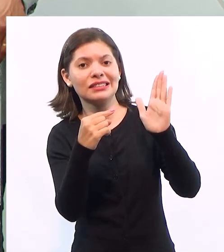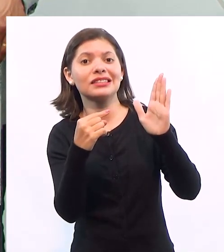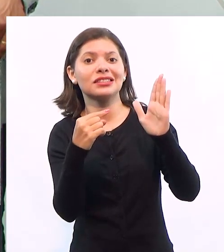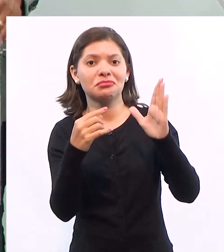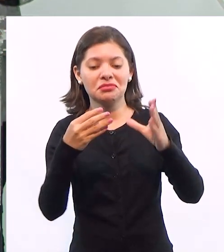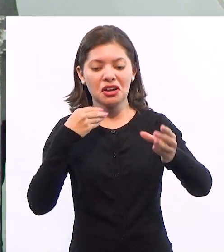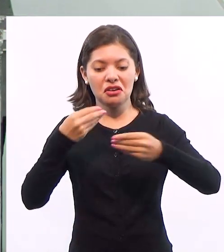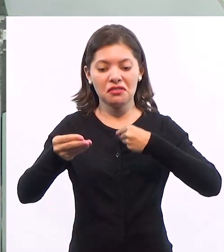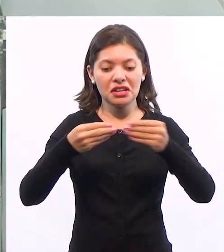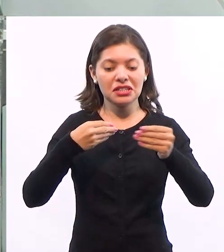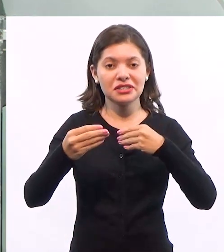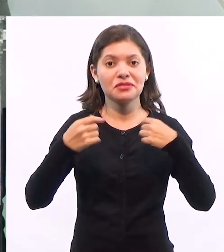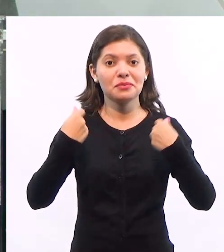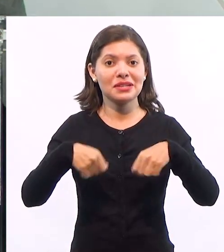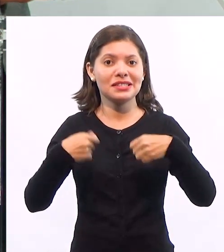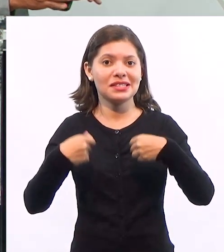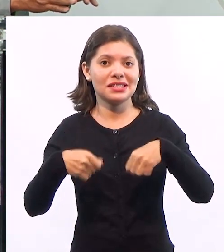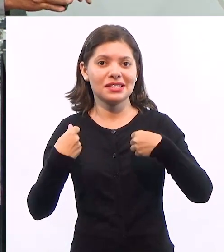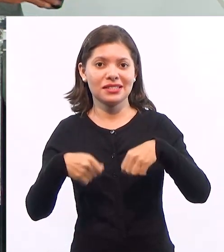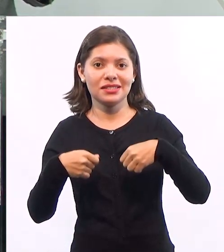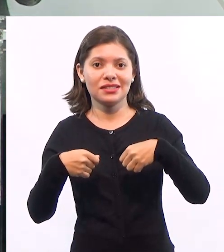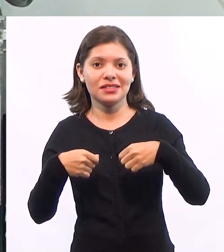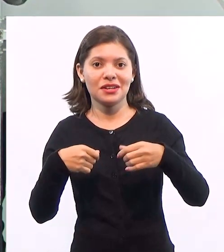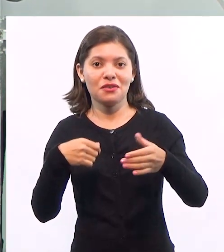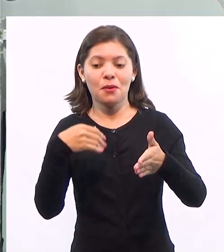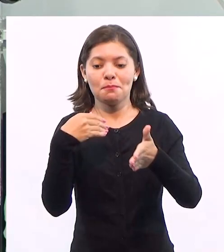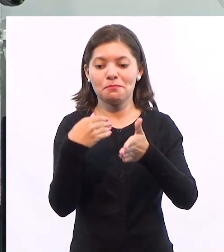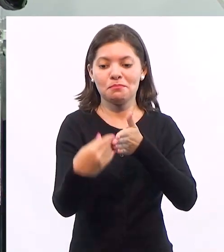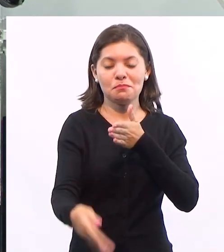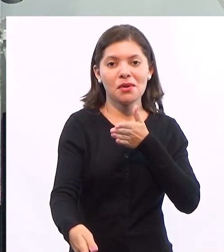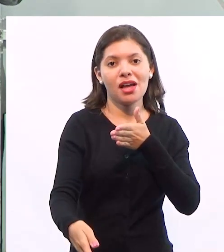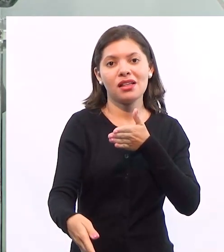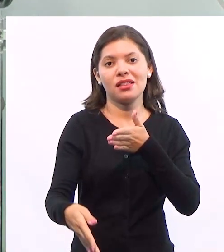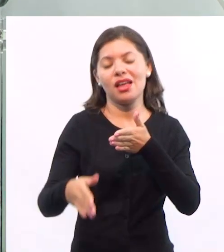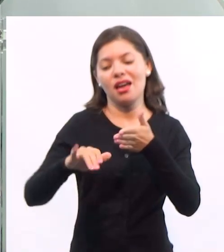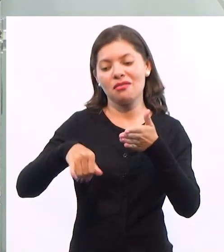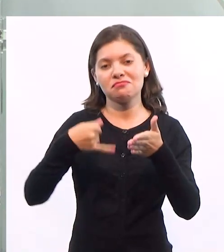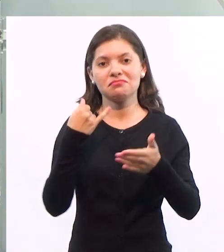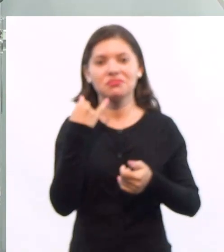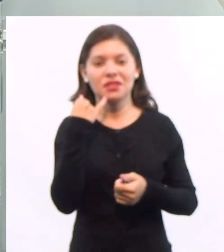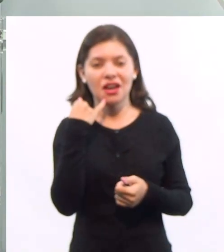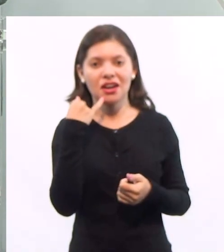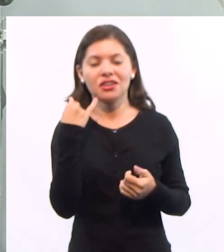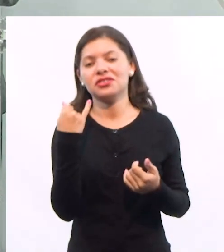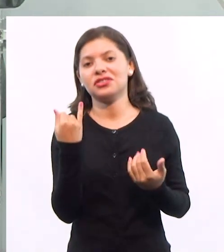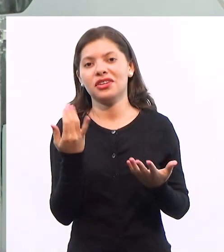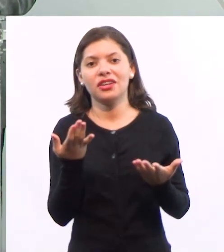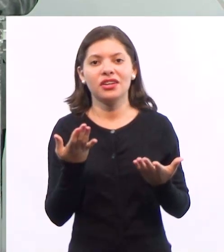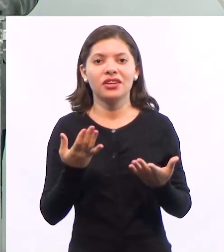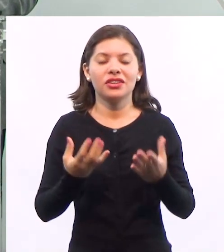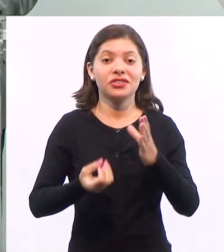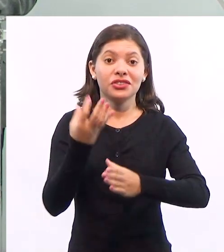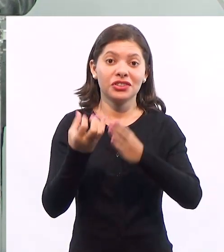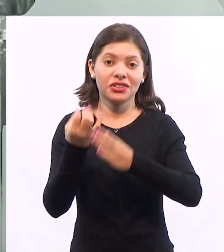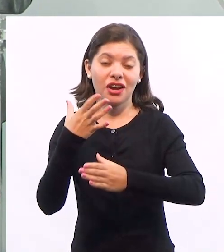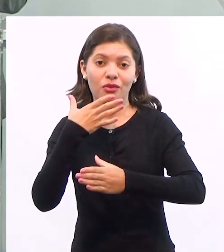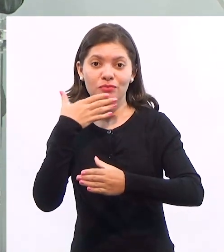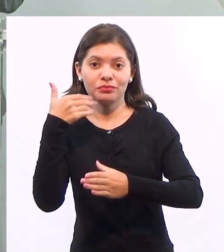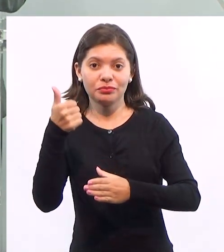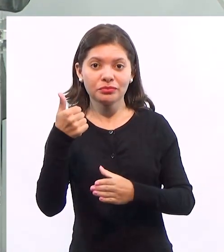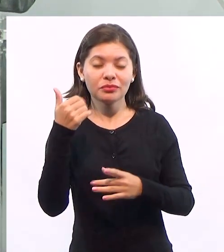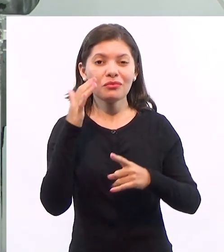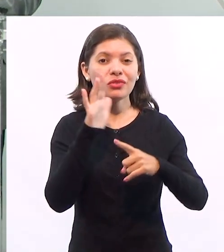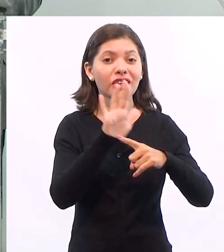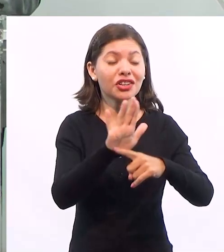for flexível, eu vou deixar as coisas passarem, ou eu vou perder a oportunidade de criar algo melhor, tá? Ou